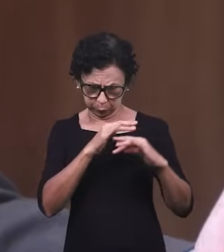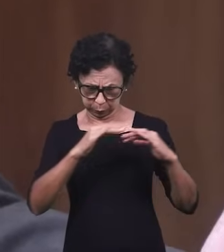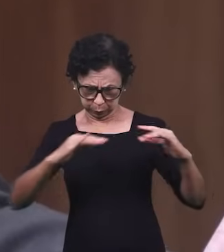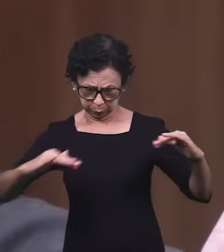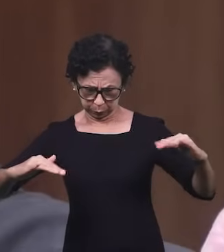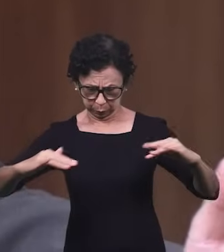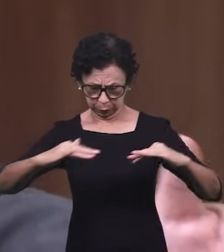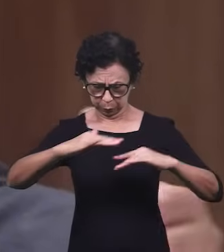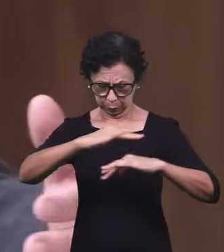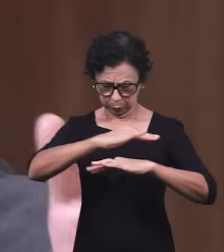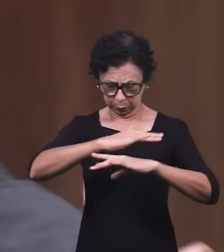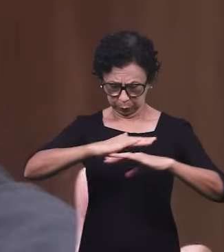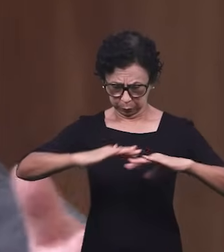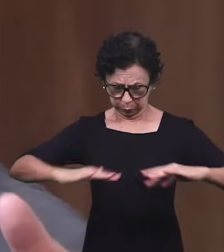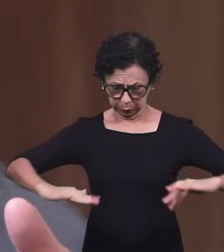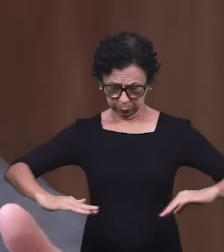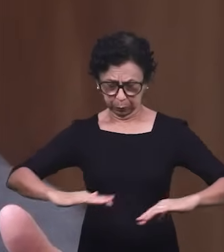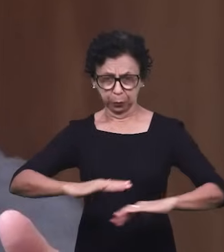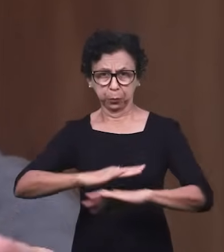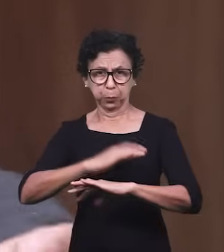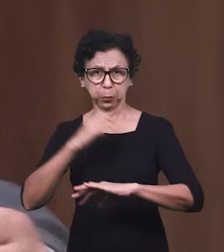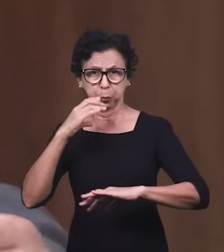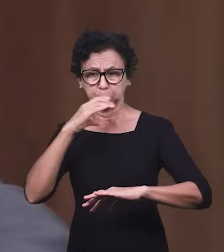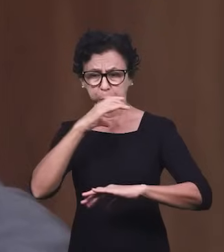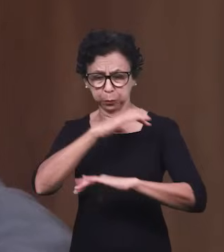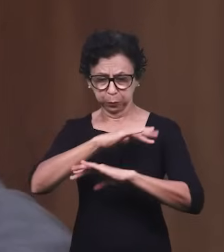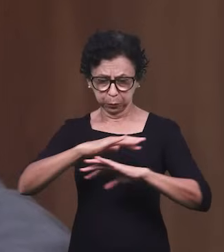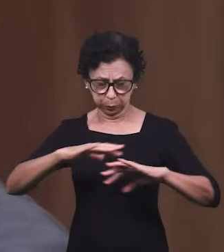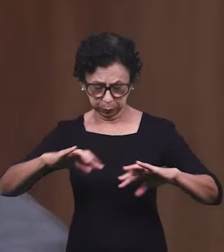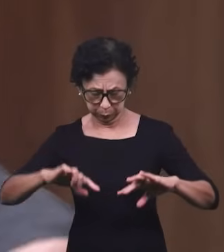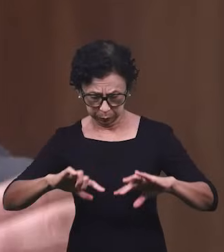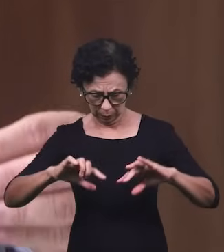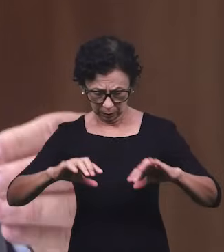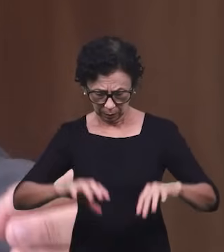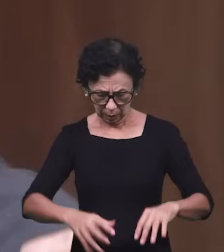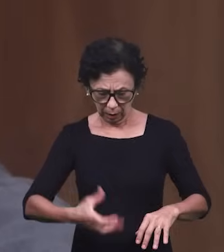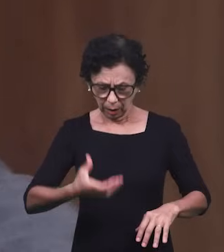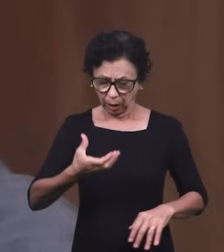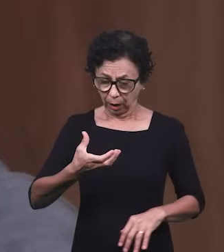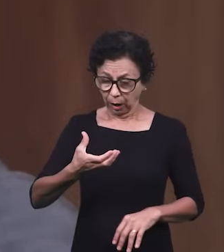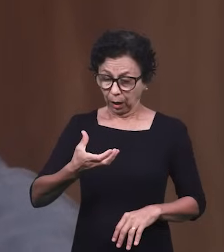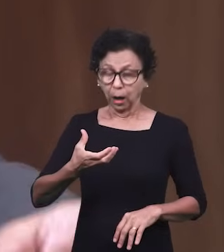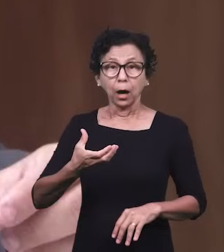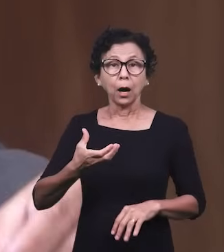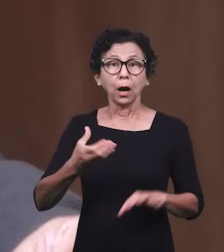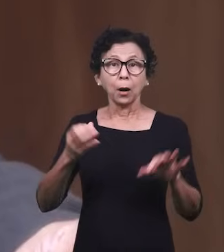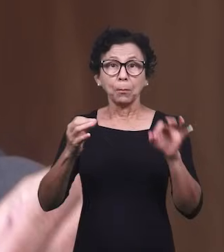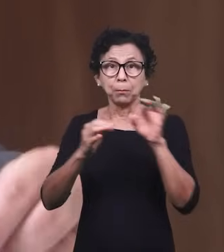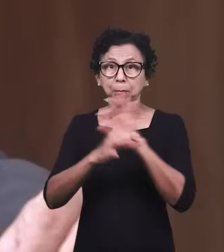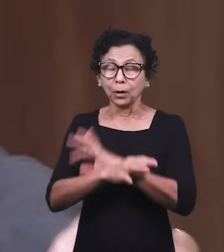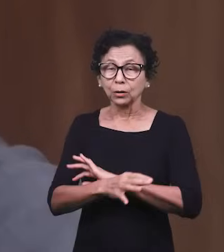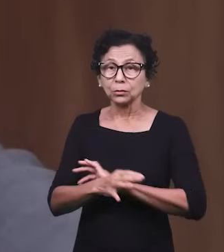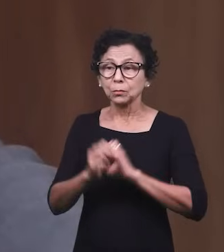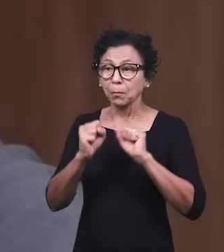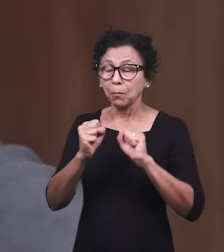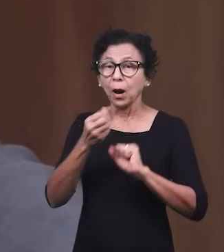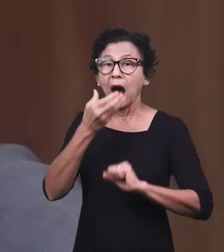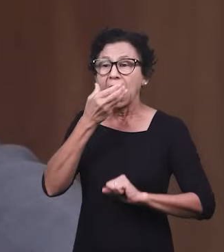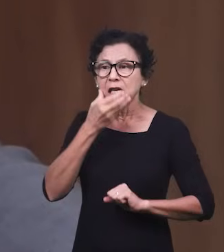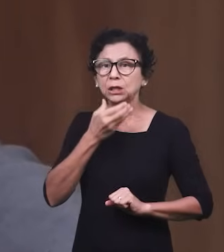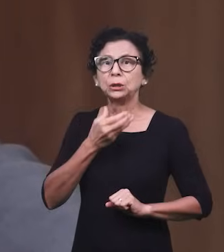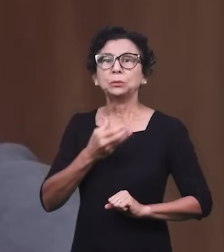terrível no deserto sem comida sem água mas encontra uma igreja que consegue sobreviver graças à ação poderosa do